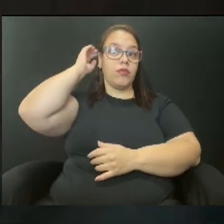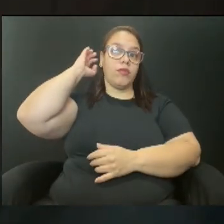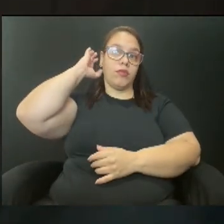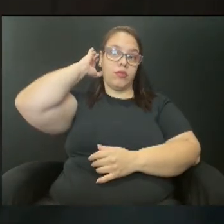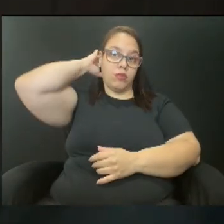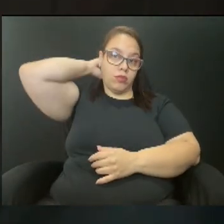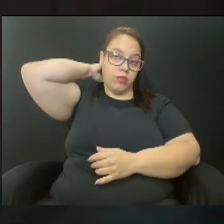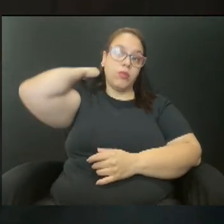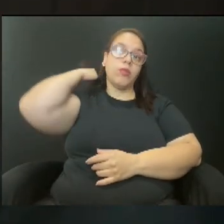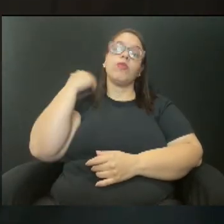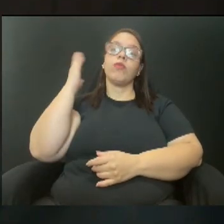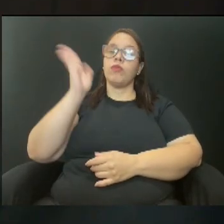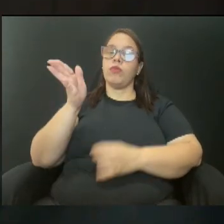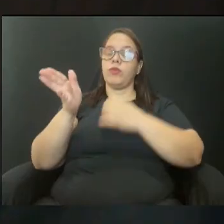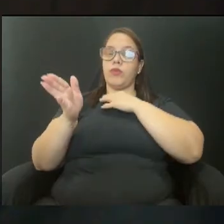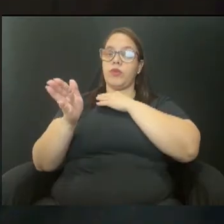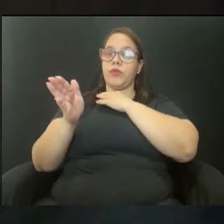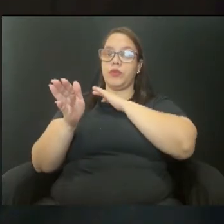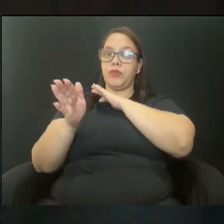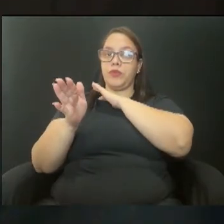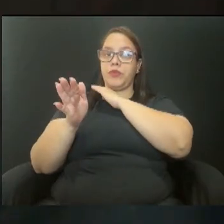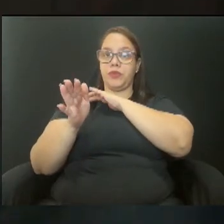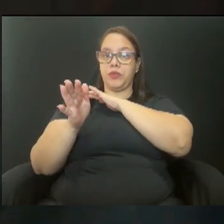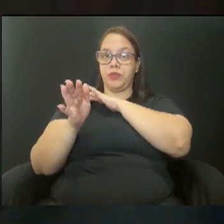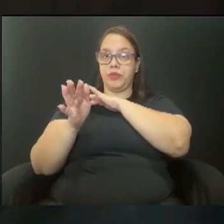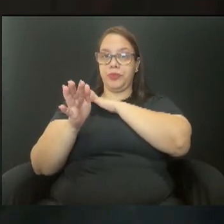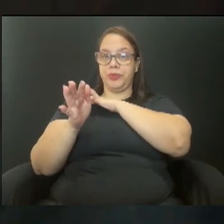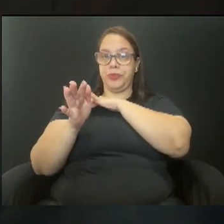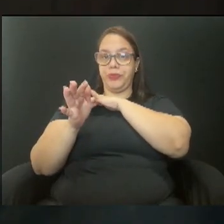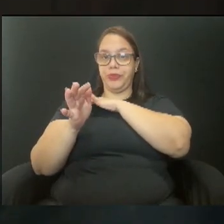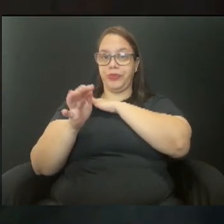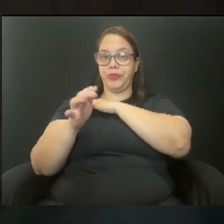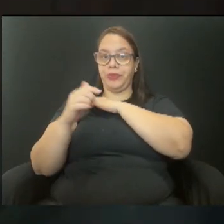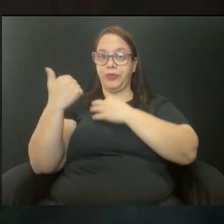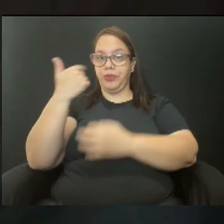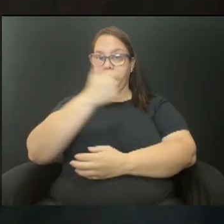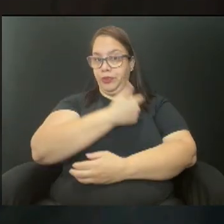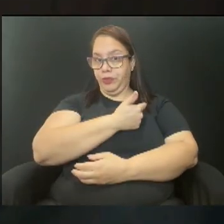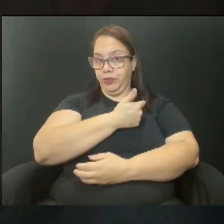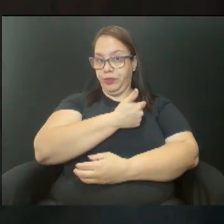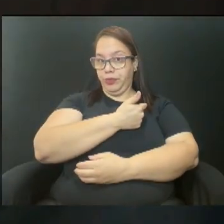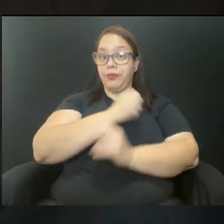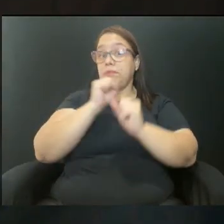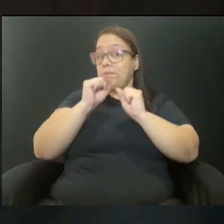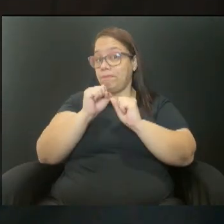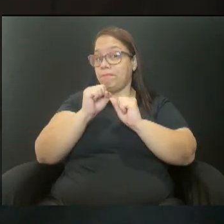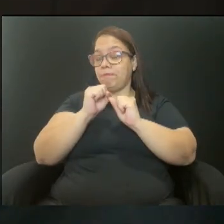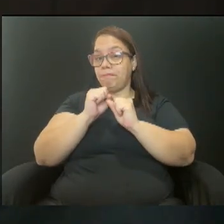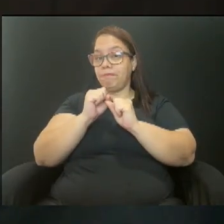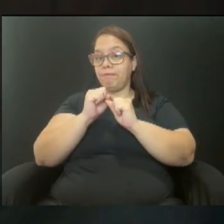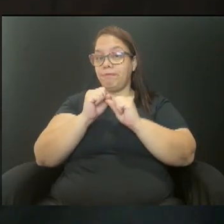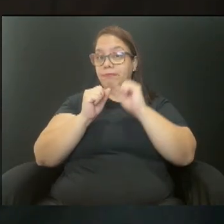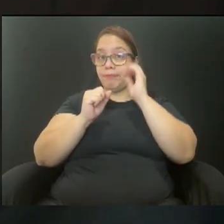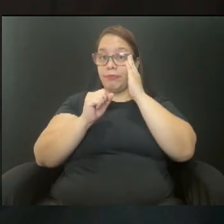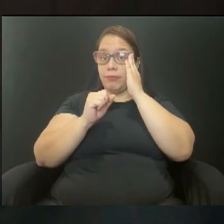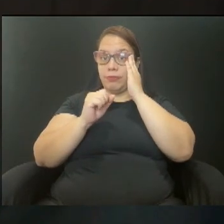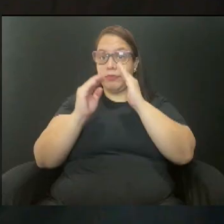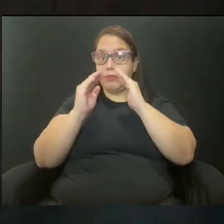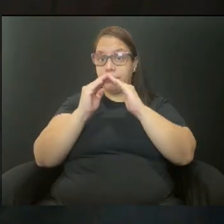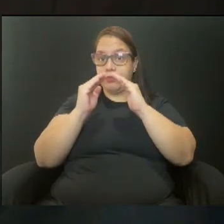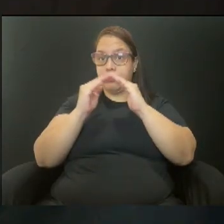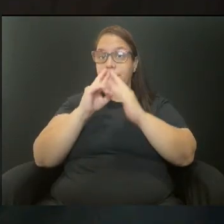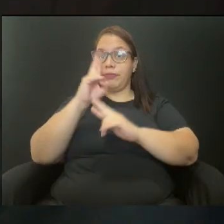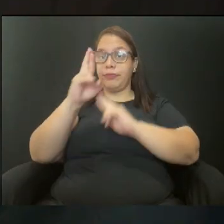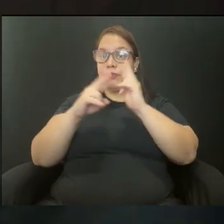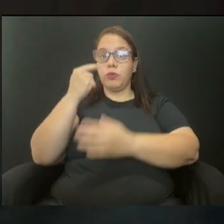aí a pergunta do telespectador para nós, para que a gente possa, então, você de casa ter a resposta. Olha, a